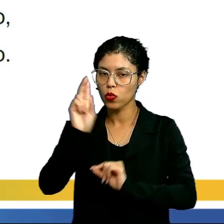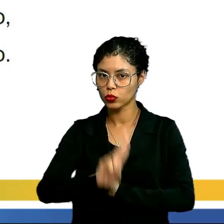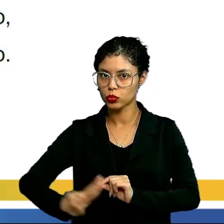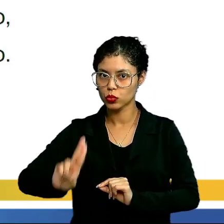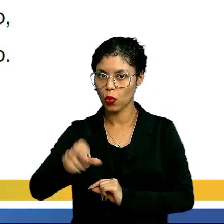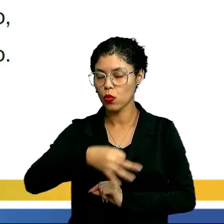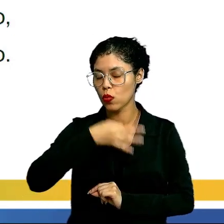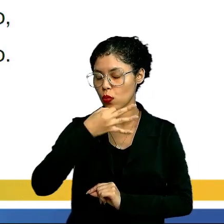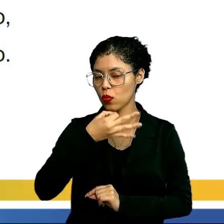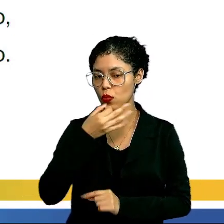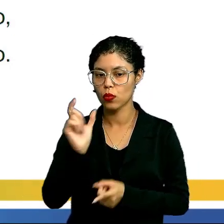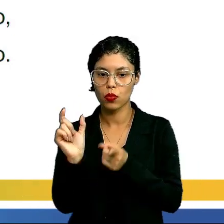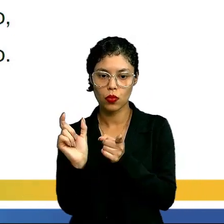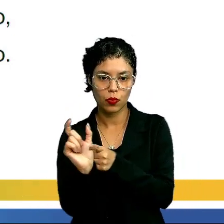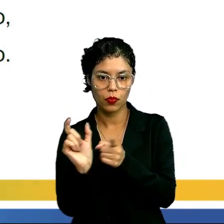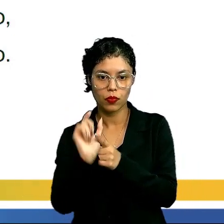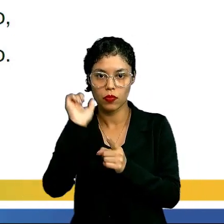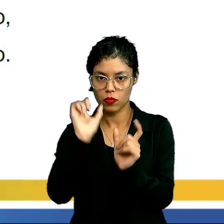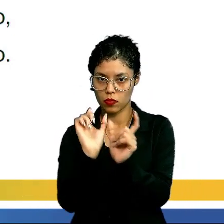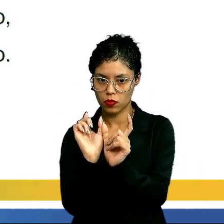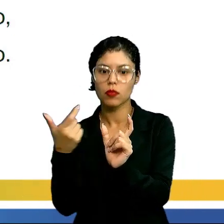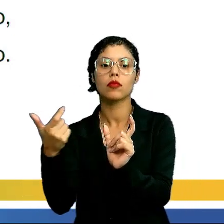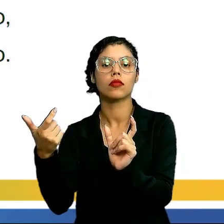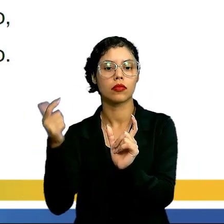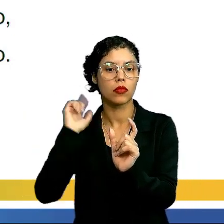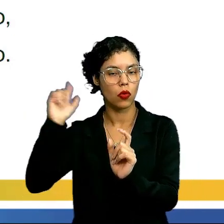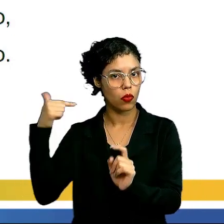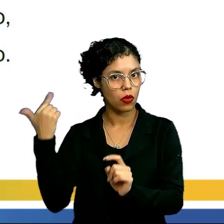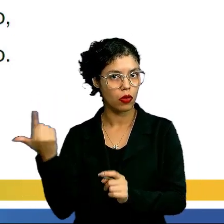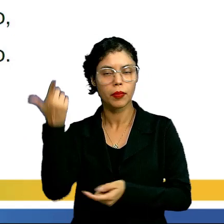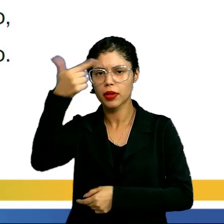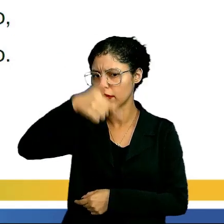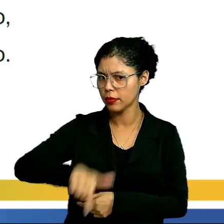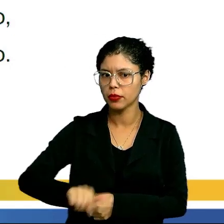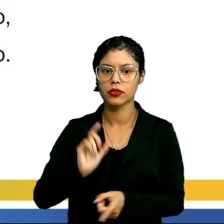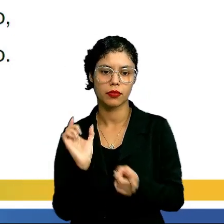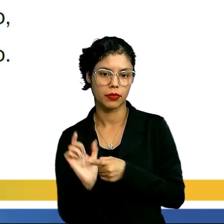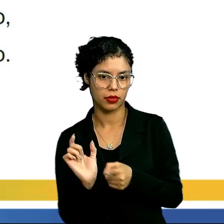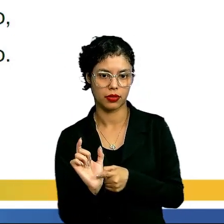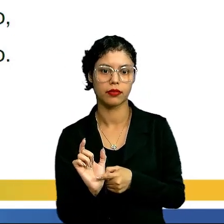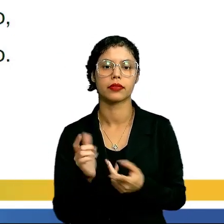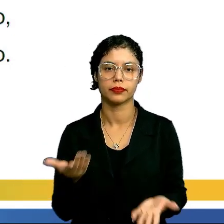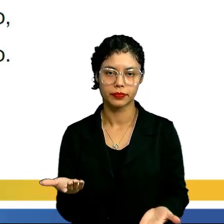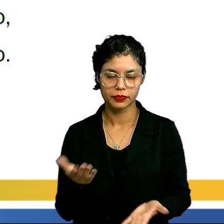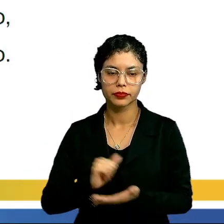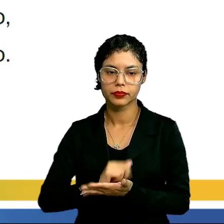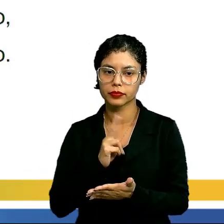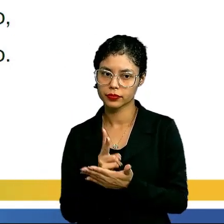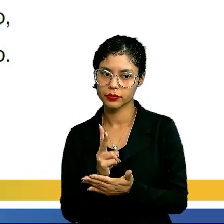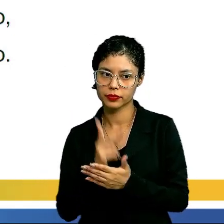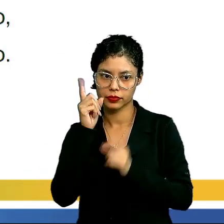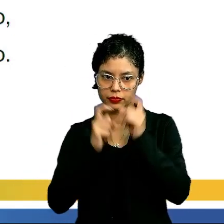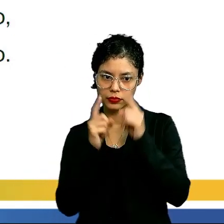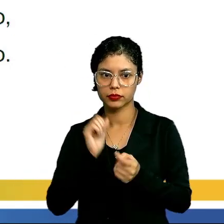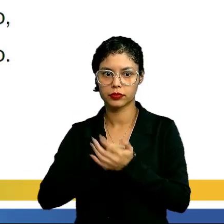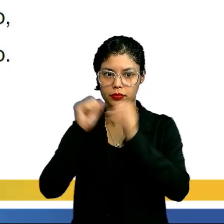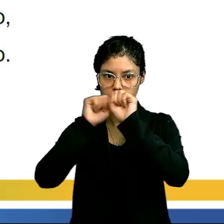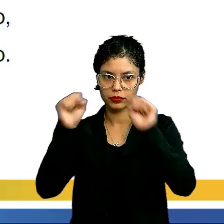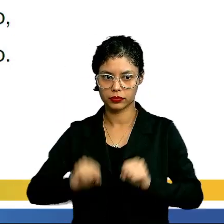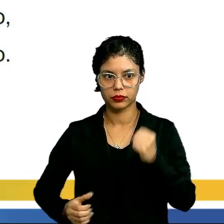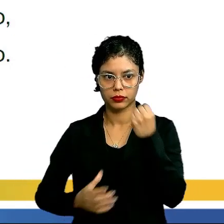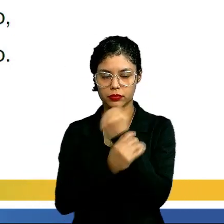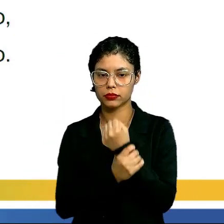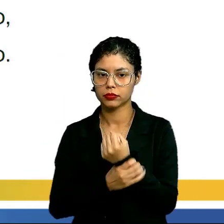utilizou um argumento, ele utilizou uma expressão aí para não utilizar a mesma expressão Sistema de